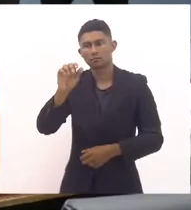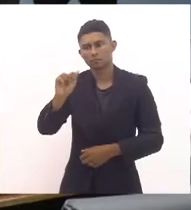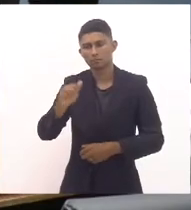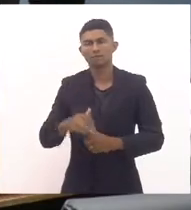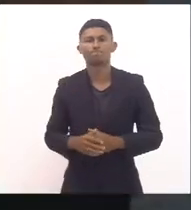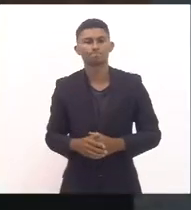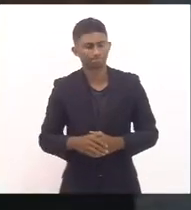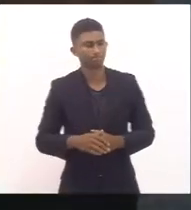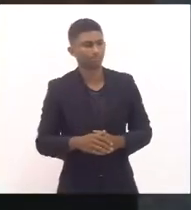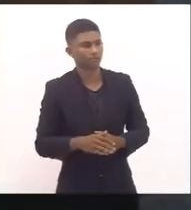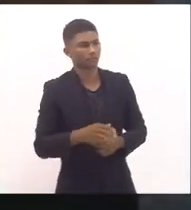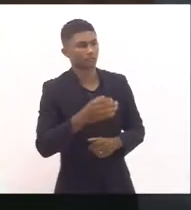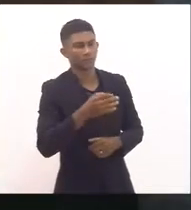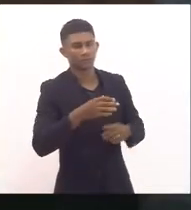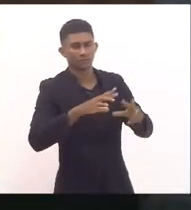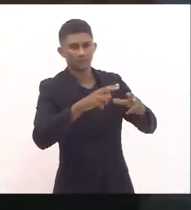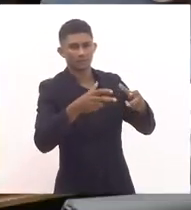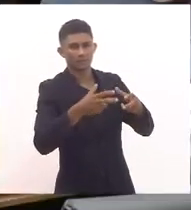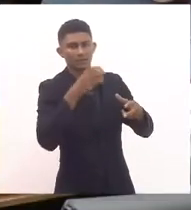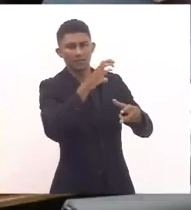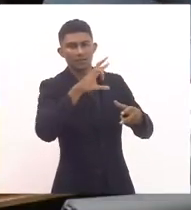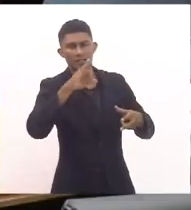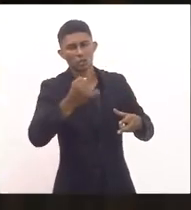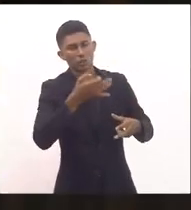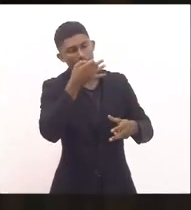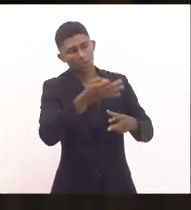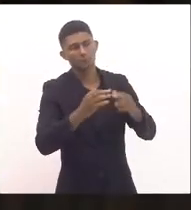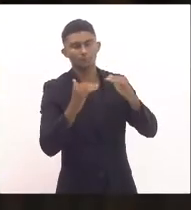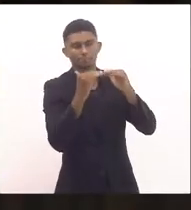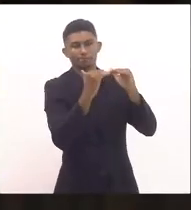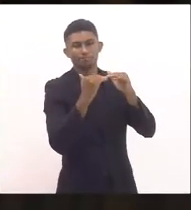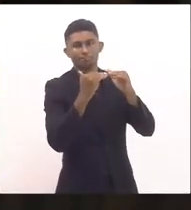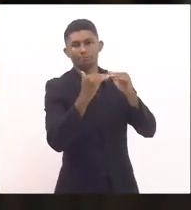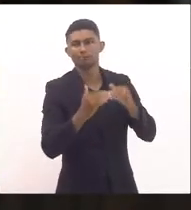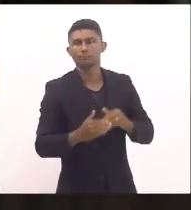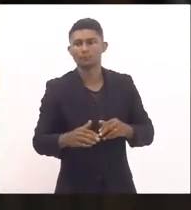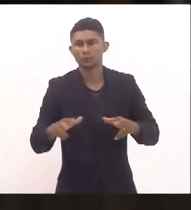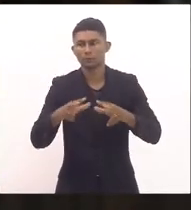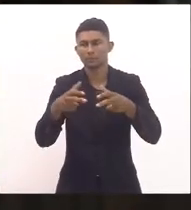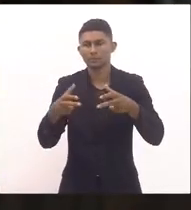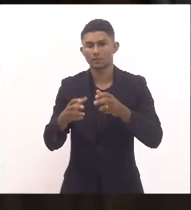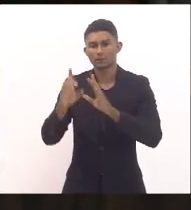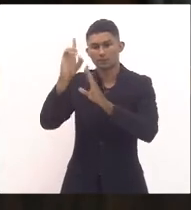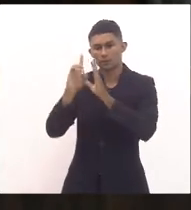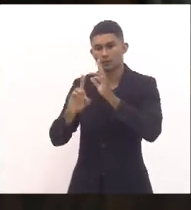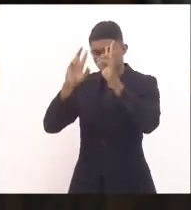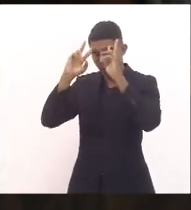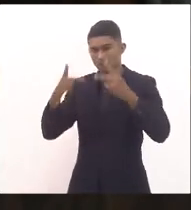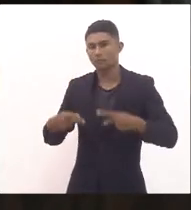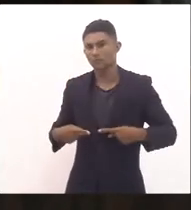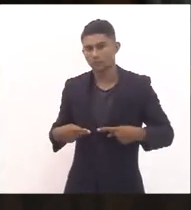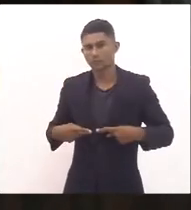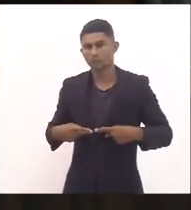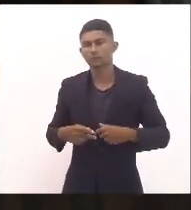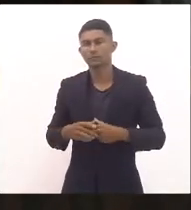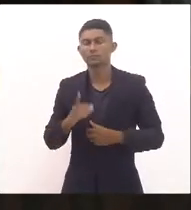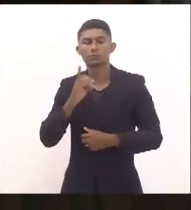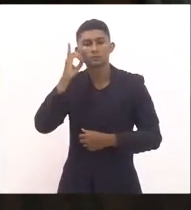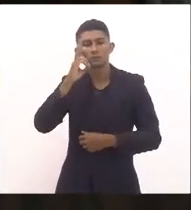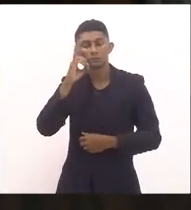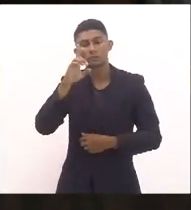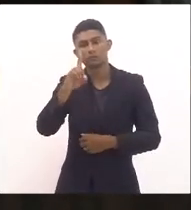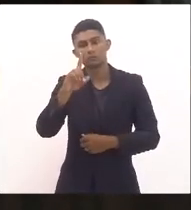Acompanho o parecer da CCJ. Pela Comissão de Defesa dos Direitos Humanos e Cidadania, deputada